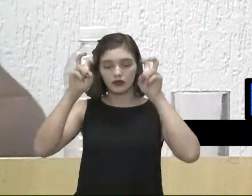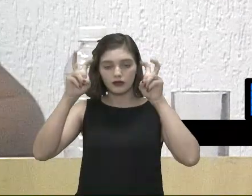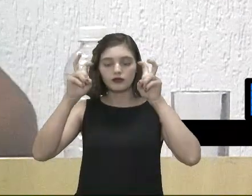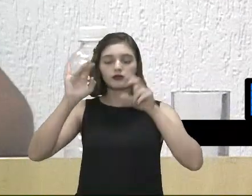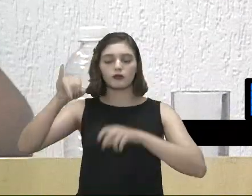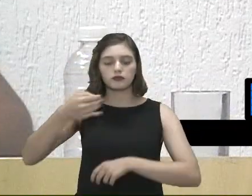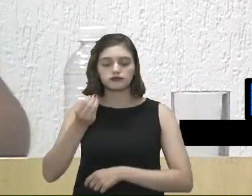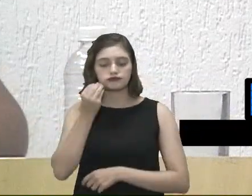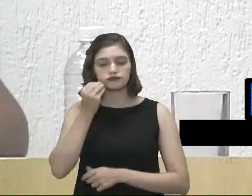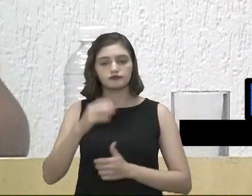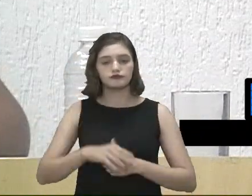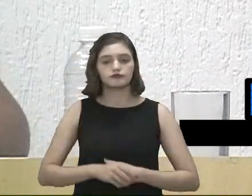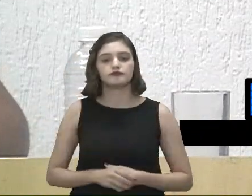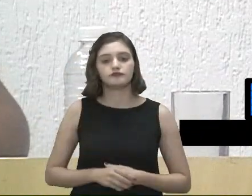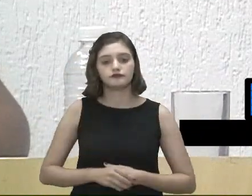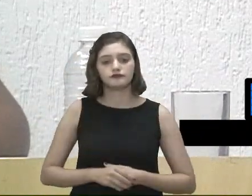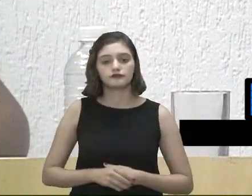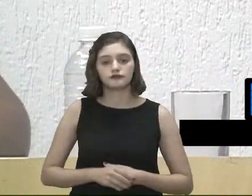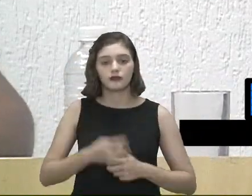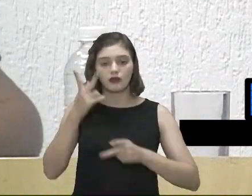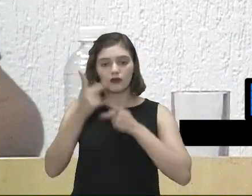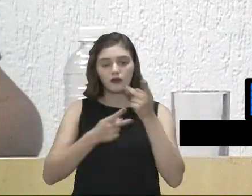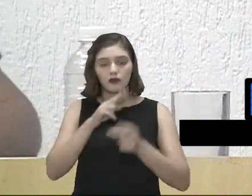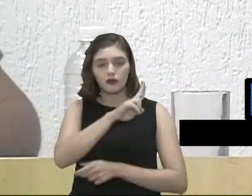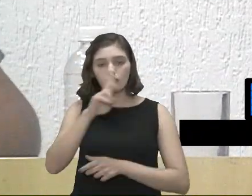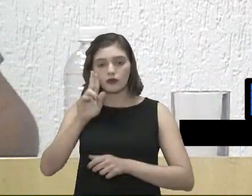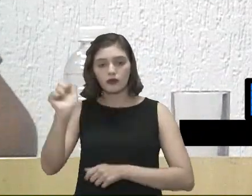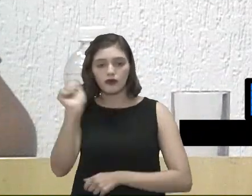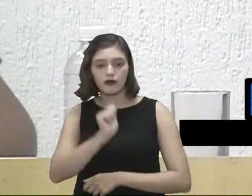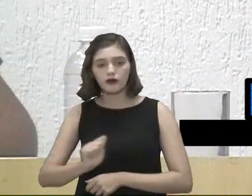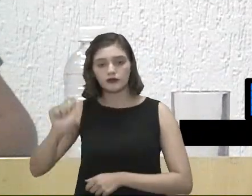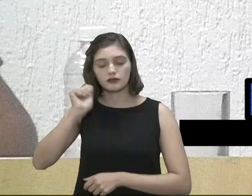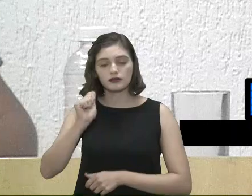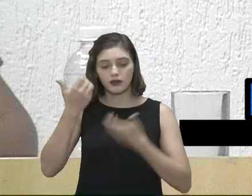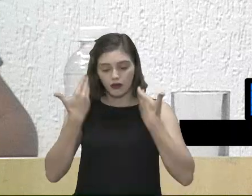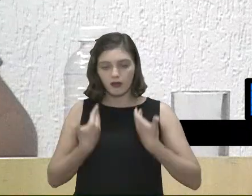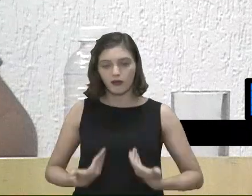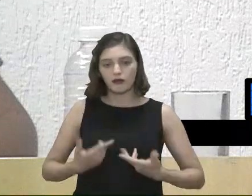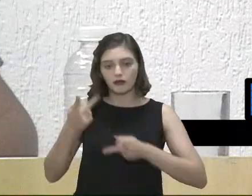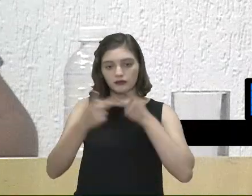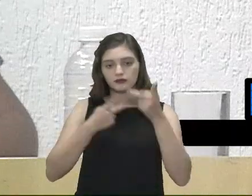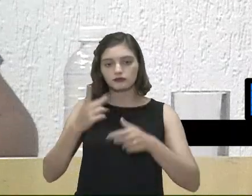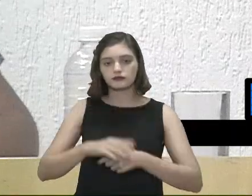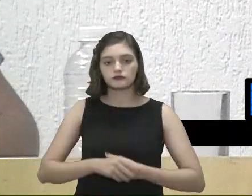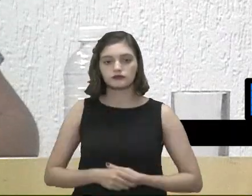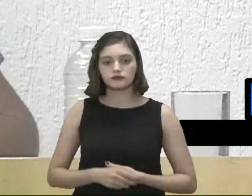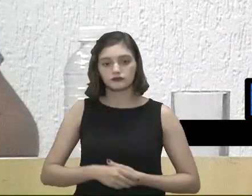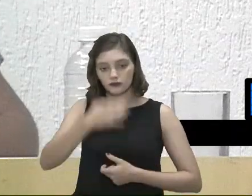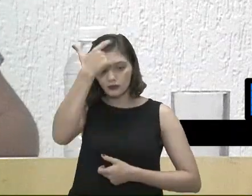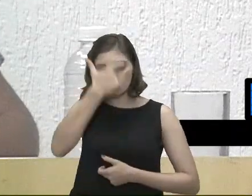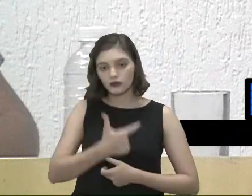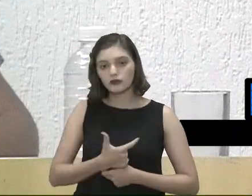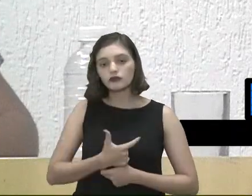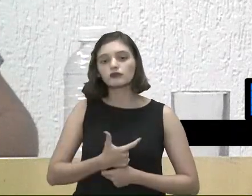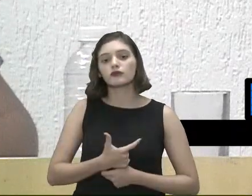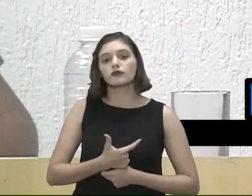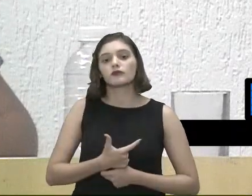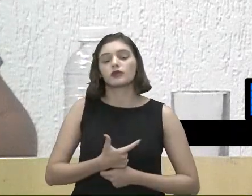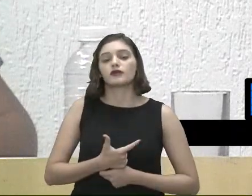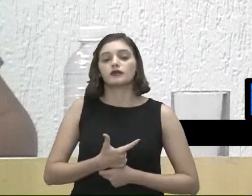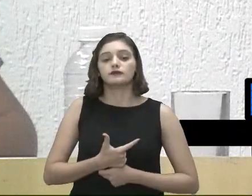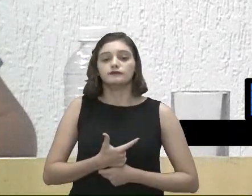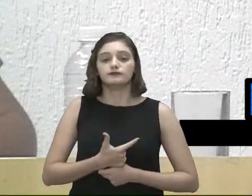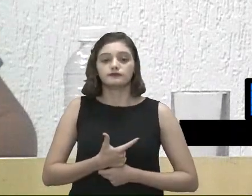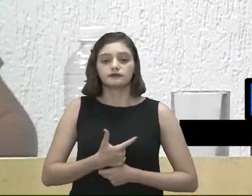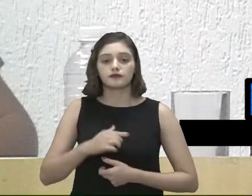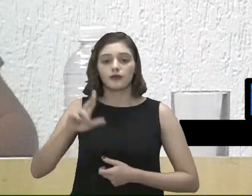oportunidade. Venho principalmente em nome da associação, porque lugar de fala neste momento eu não tenho. Sou um homem cis-gay,